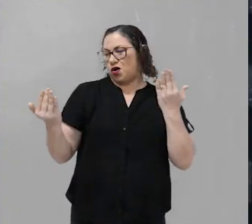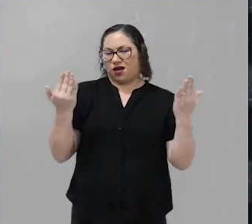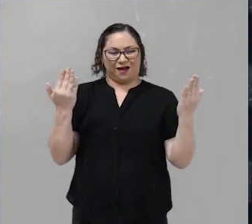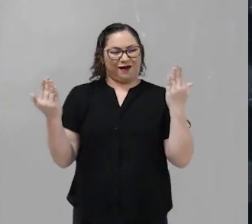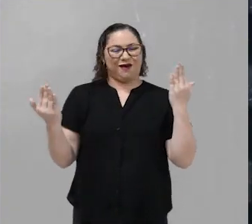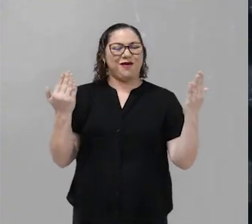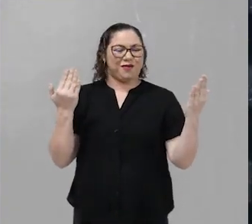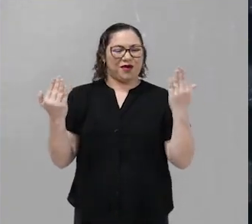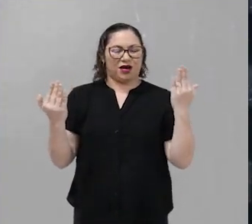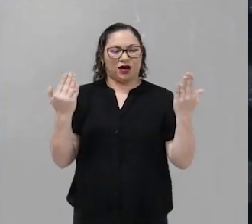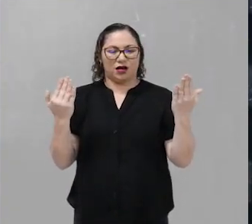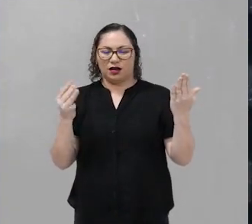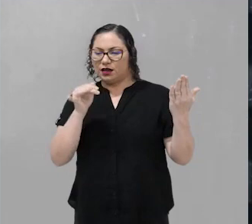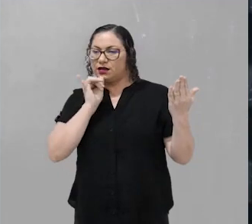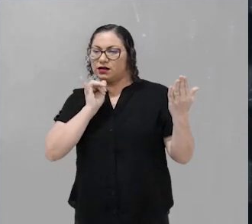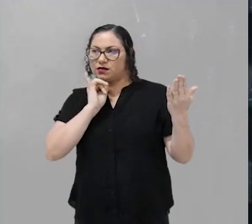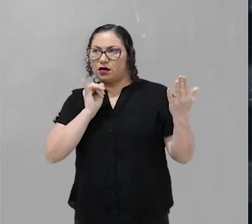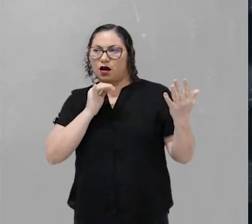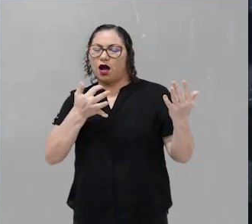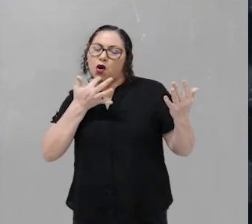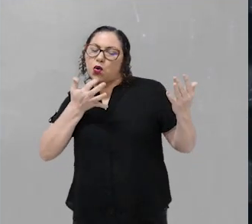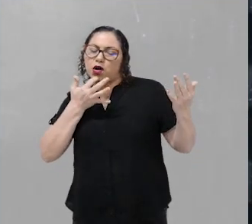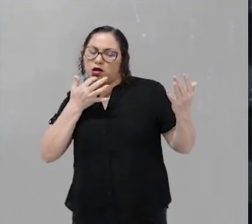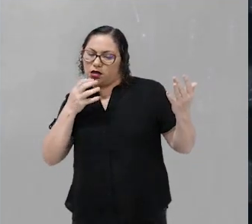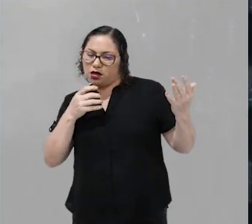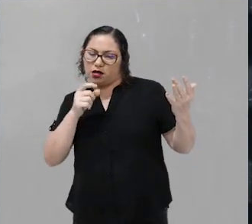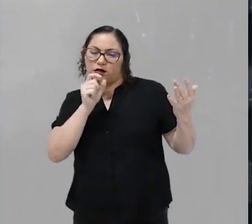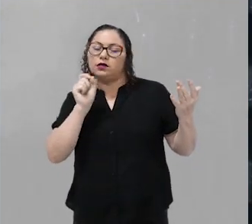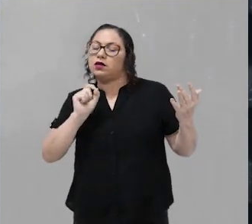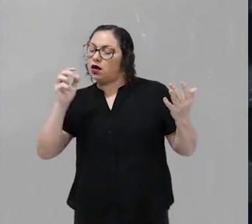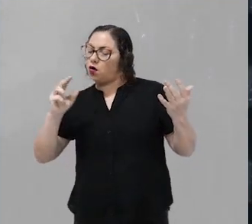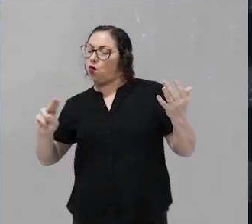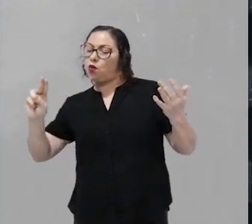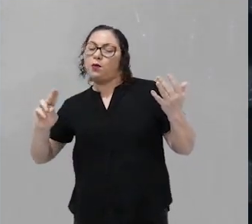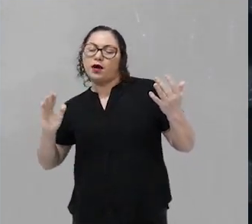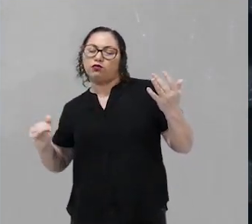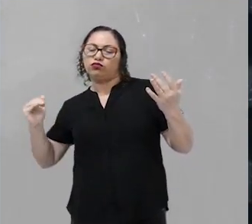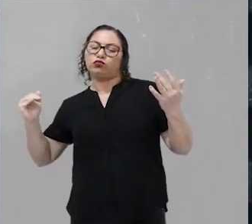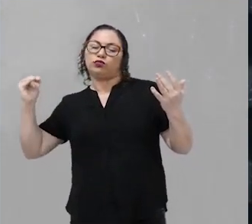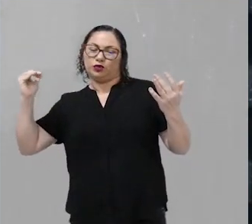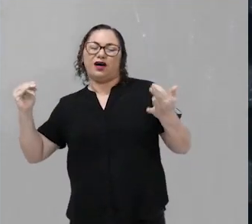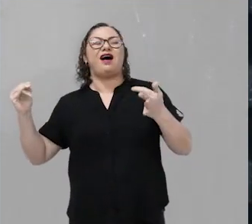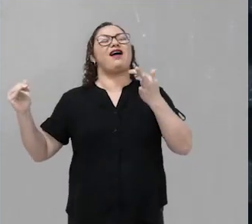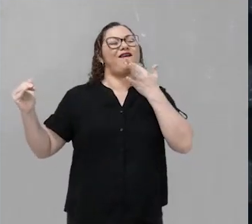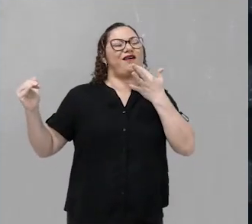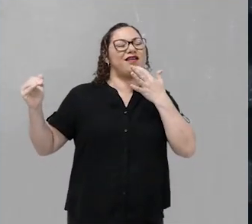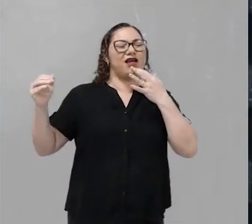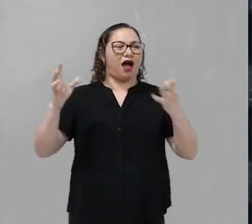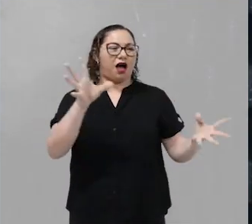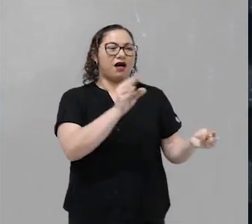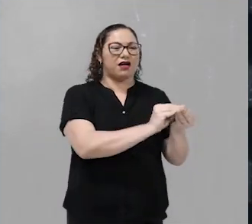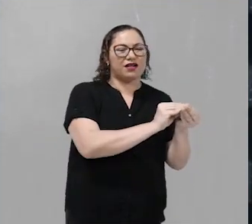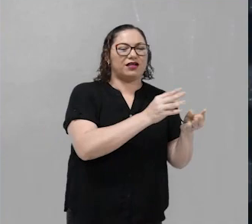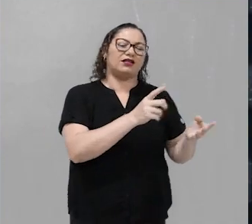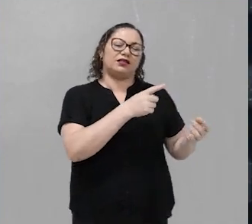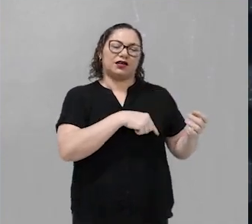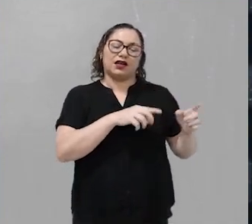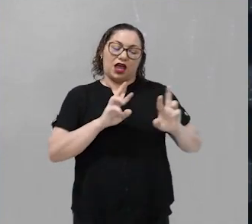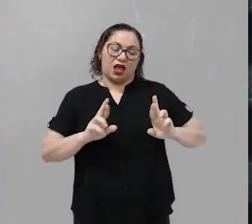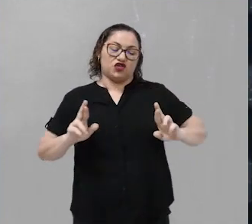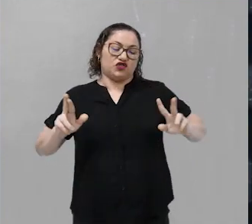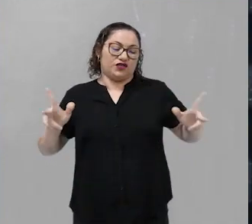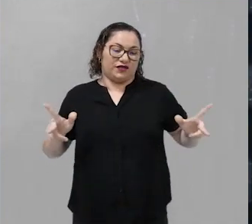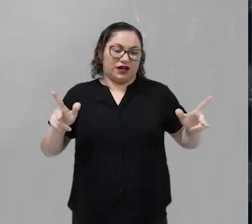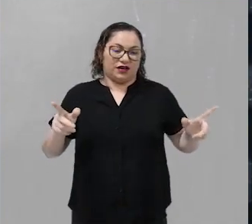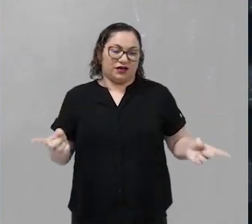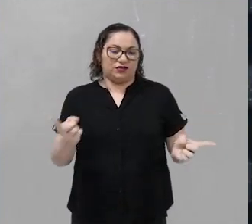comparativamente, porque na medida que você vai conhecendo o que é o espaço urbano, automaticamente você sabe que o espaço rural é diferente dele e